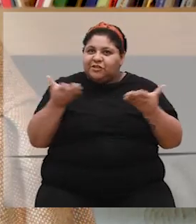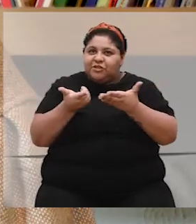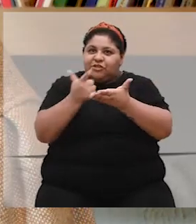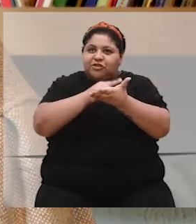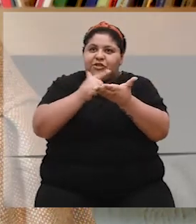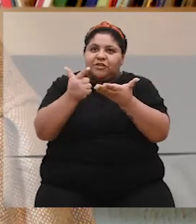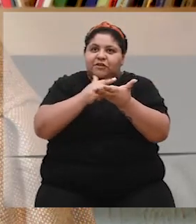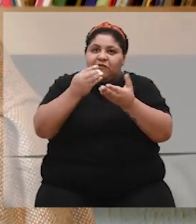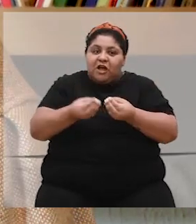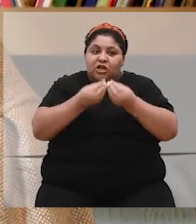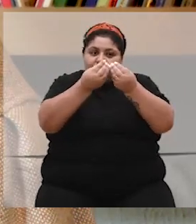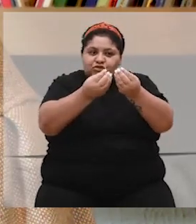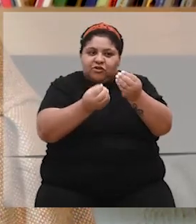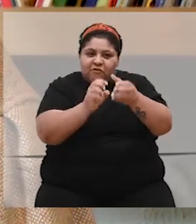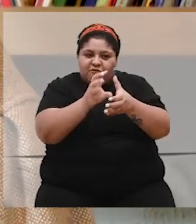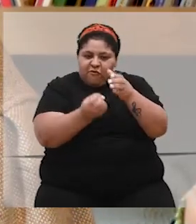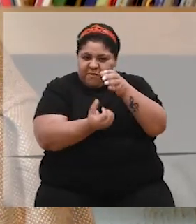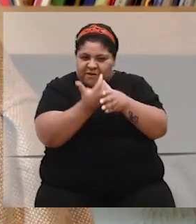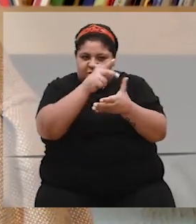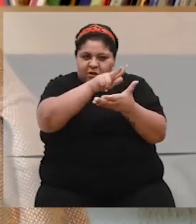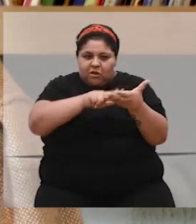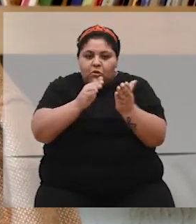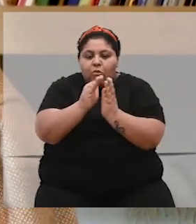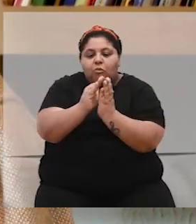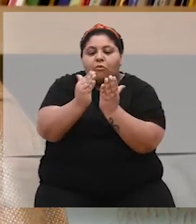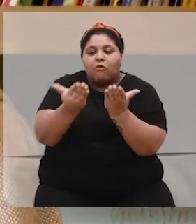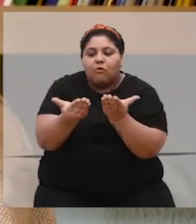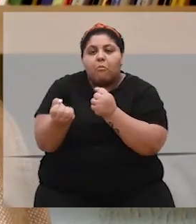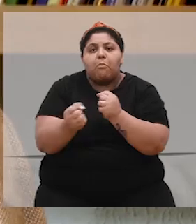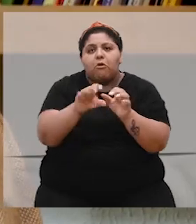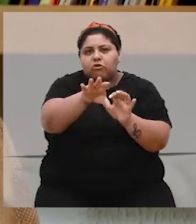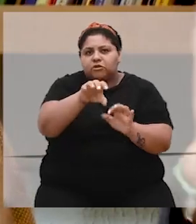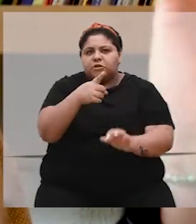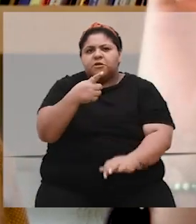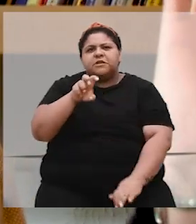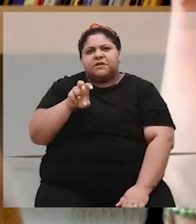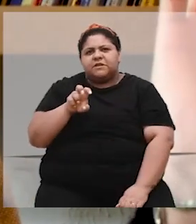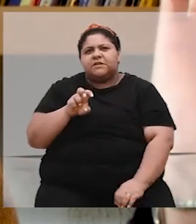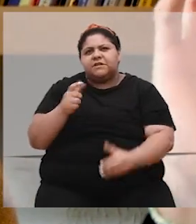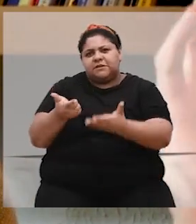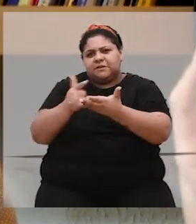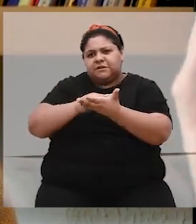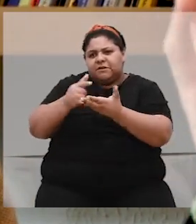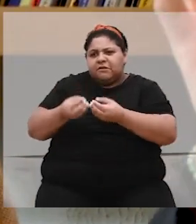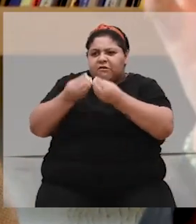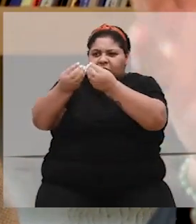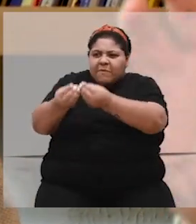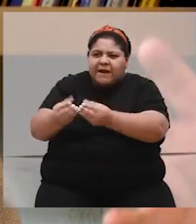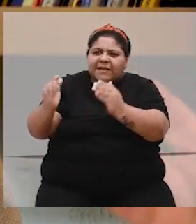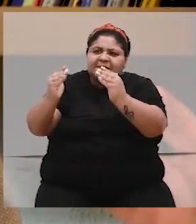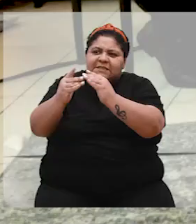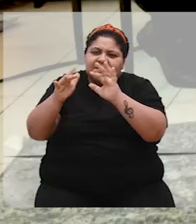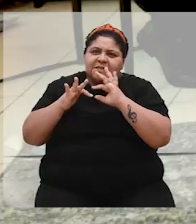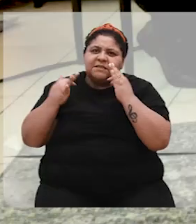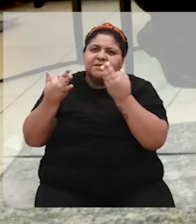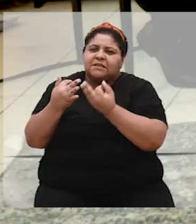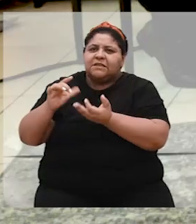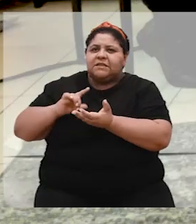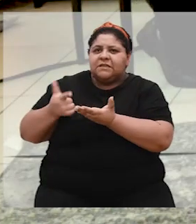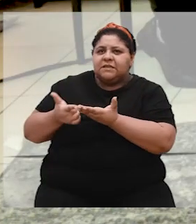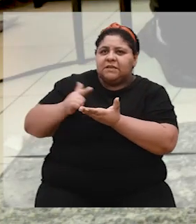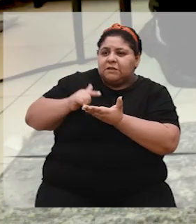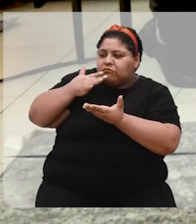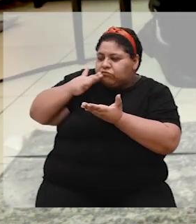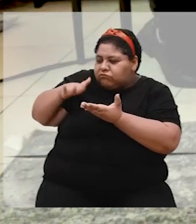formação do leitor quando ele é aberto. Então elas podem retirar 15 livros por vez, é uma mini biblioteca que sai daqui e vai para a casa das famílias. Aí tem